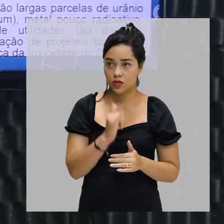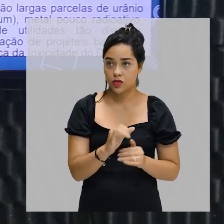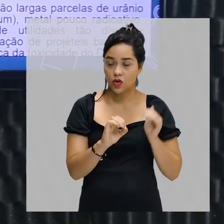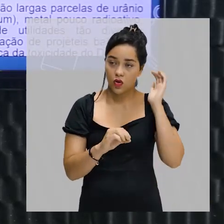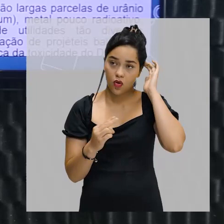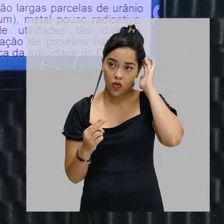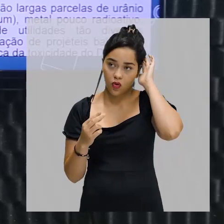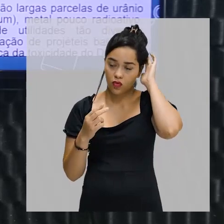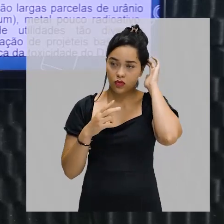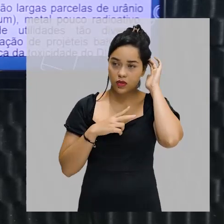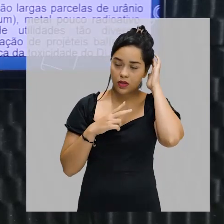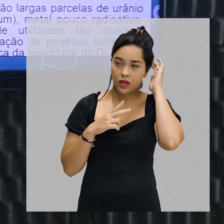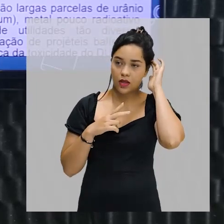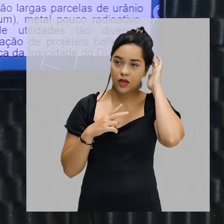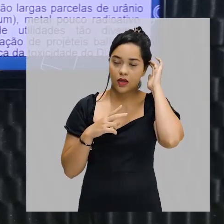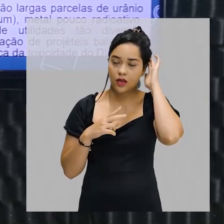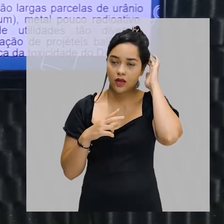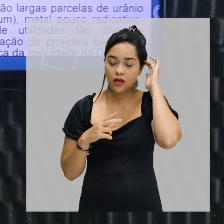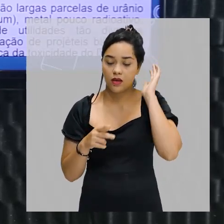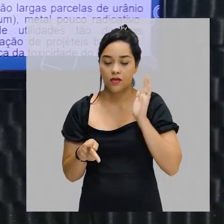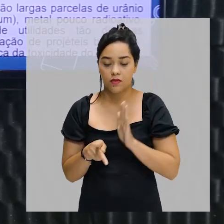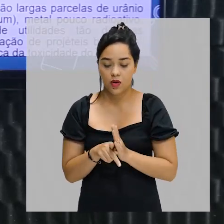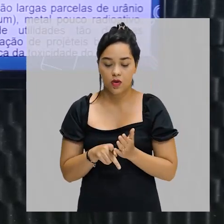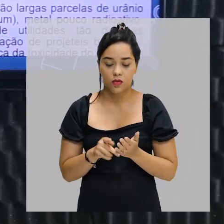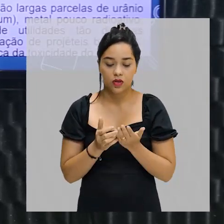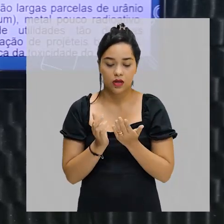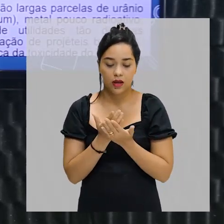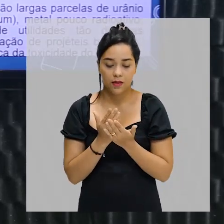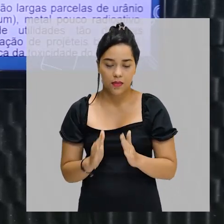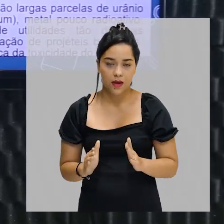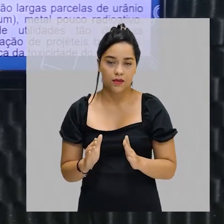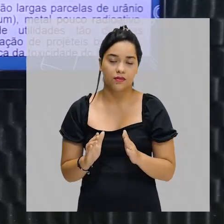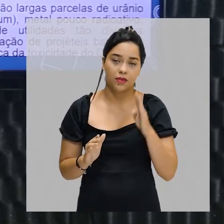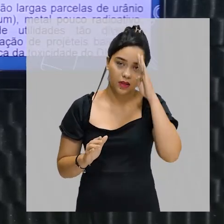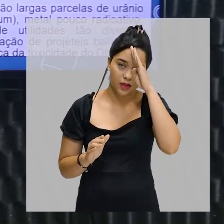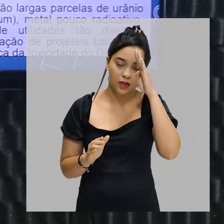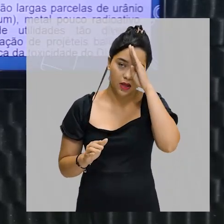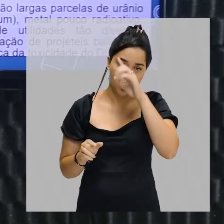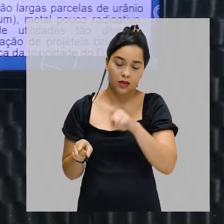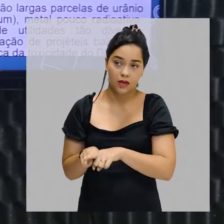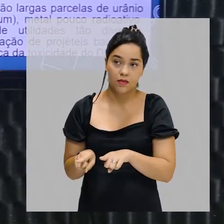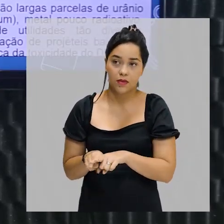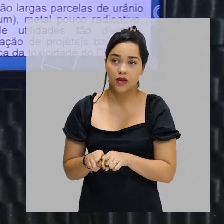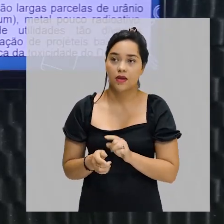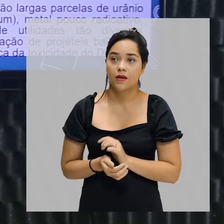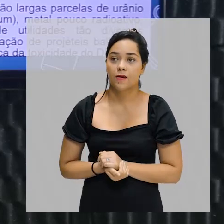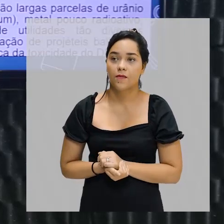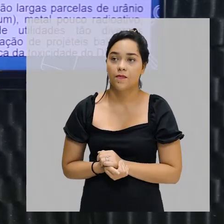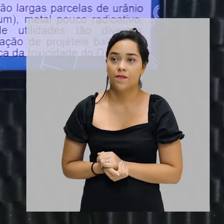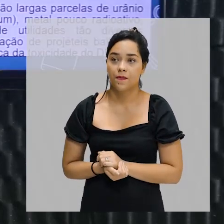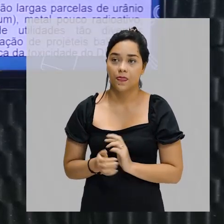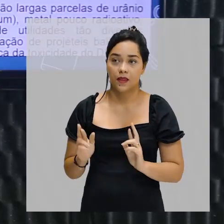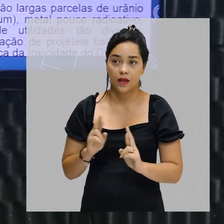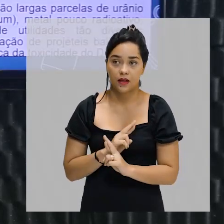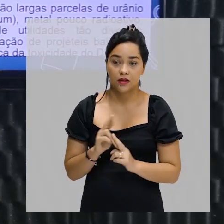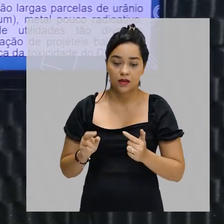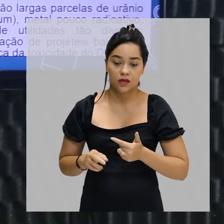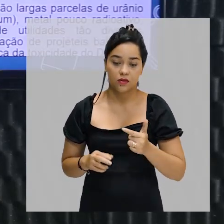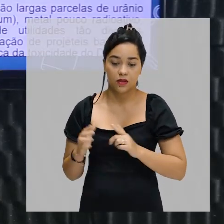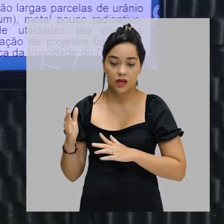produção do fim militar, tá certo? Isso há pouco tempo, né, levando em consideração a Segunda